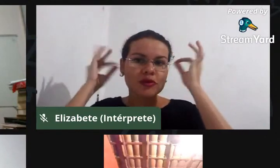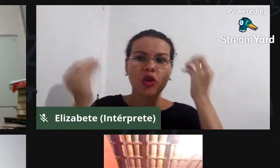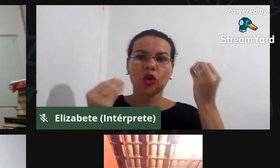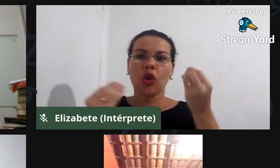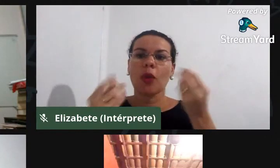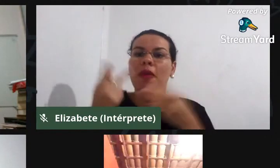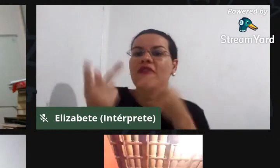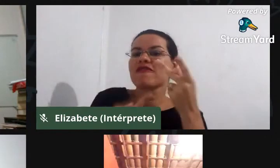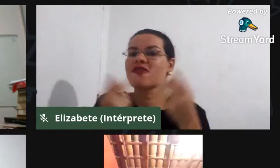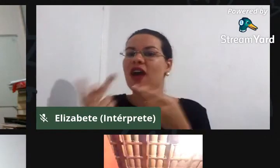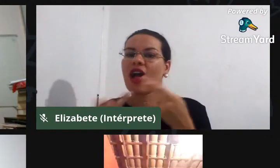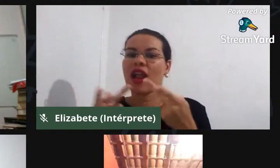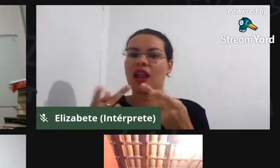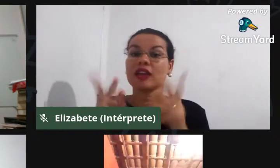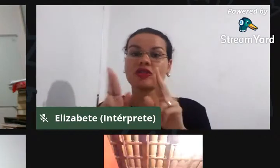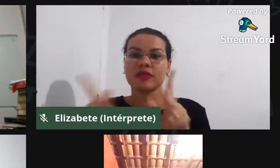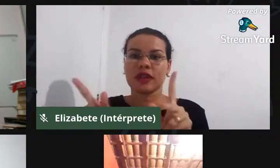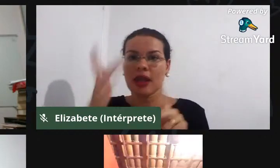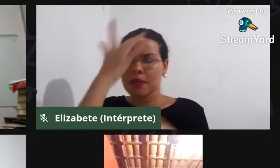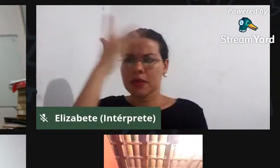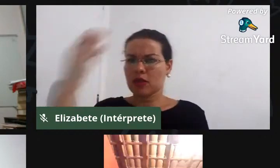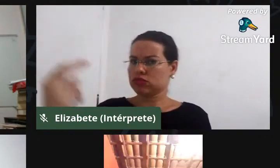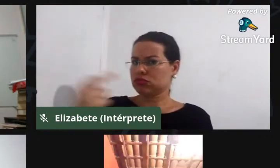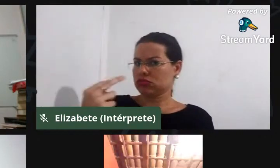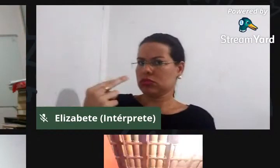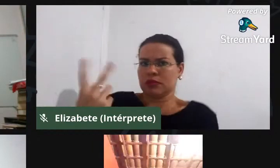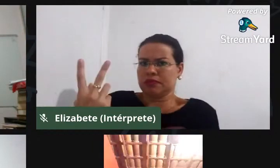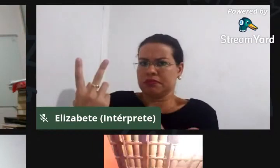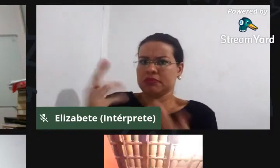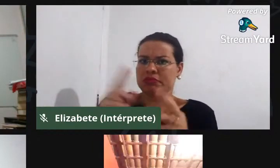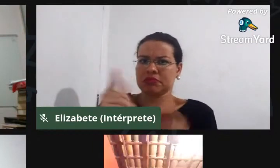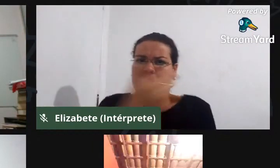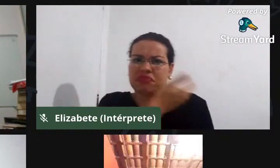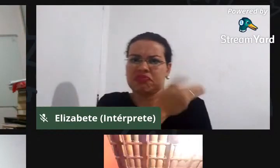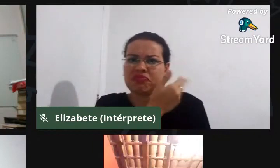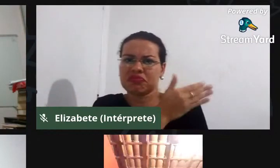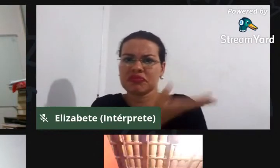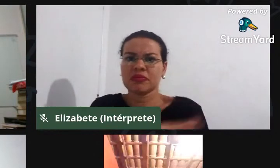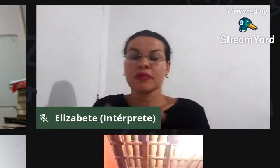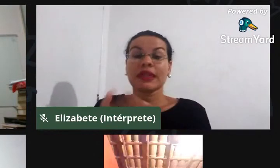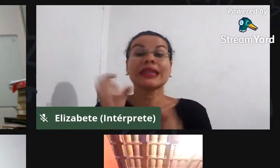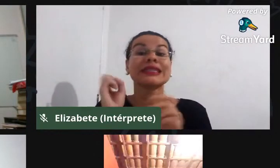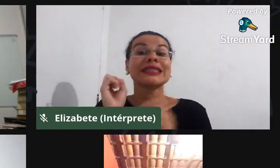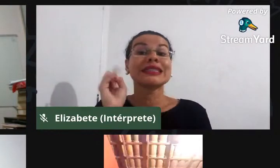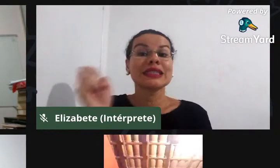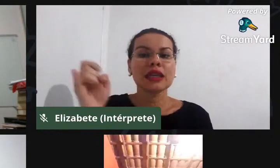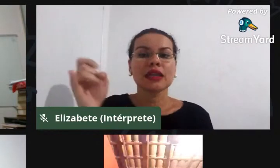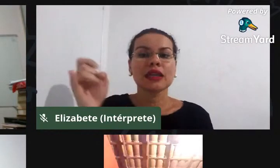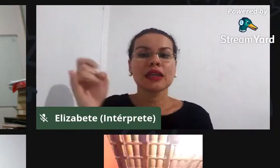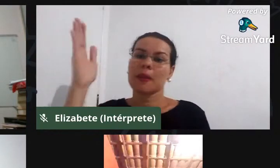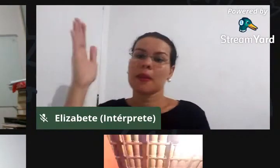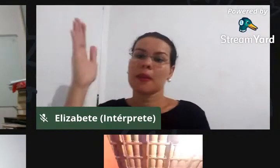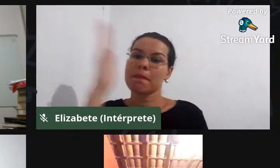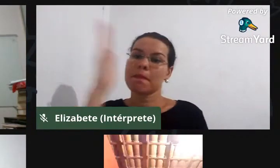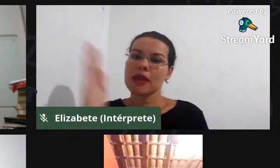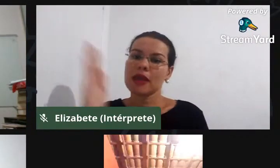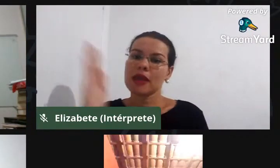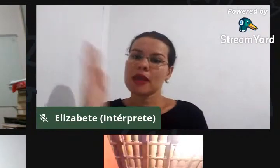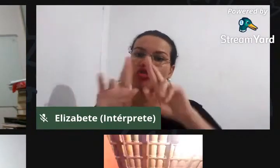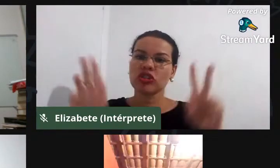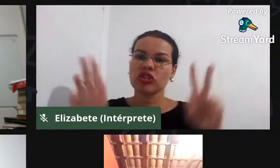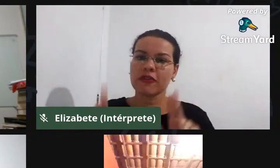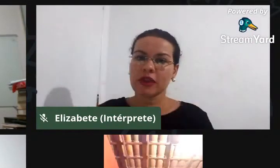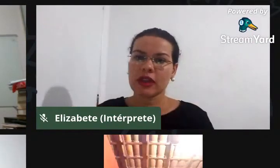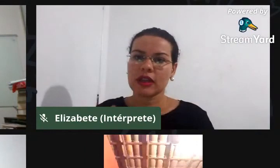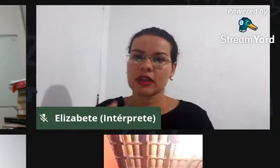a incomoda, então, se o Brasil é um país diverso, né, as estruturas que estão postas aí, ela